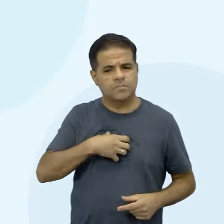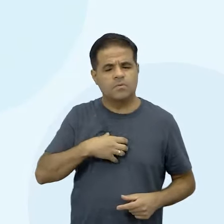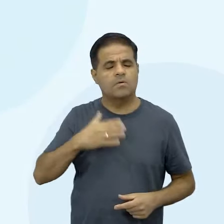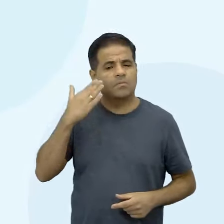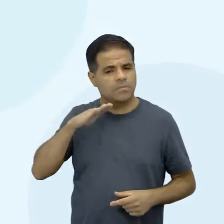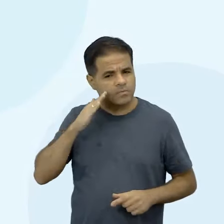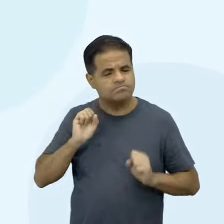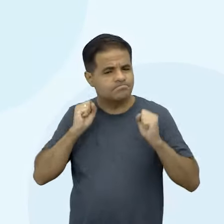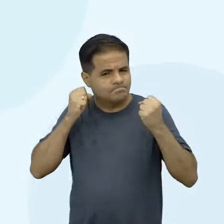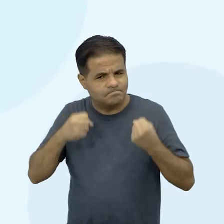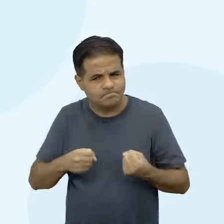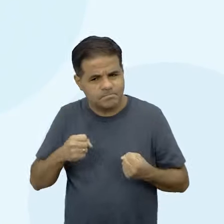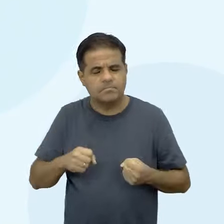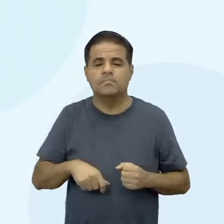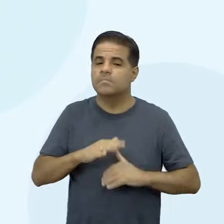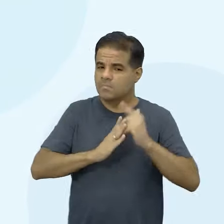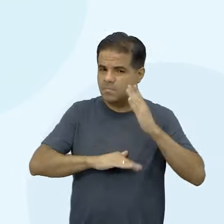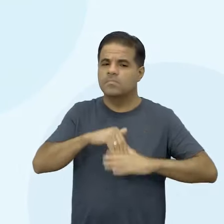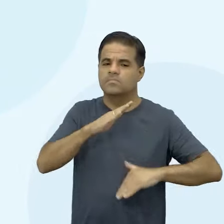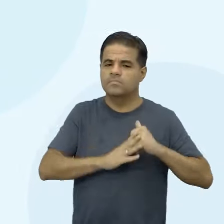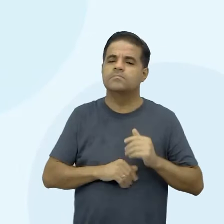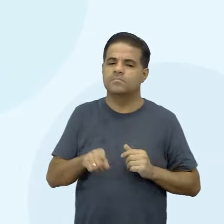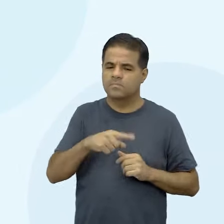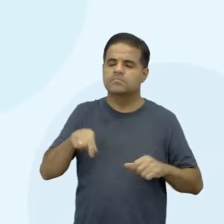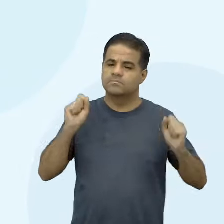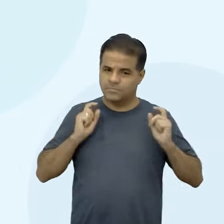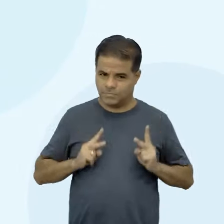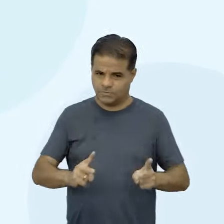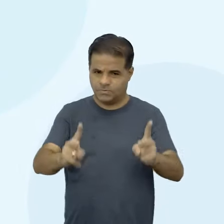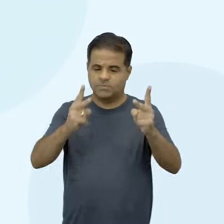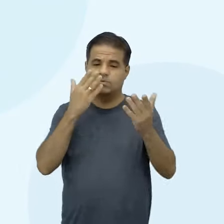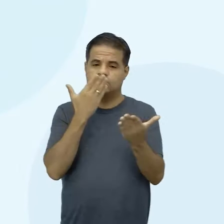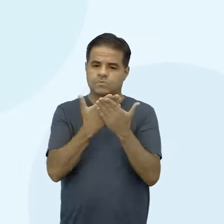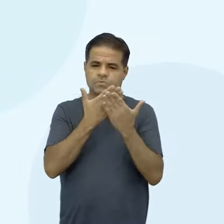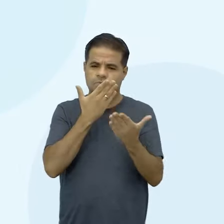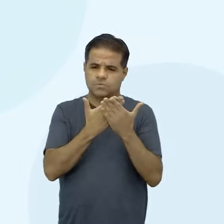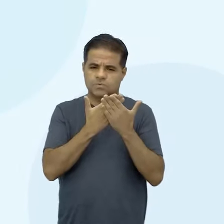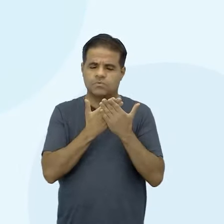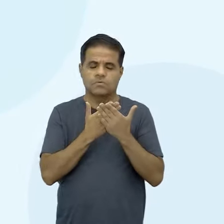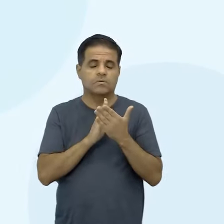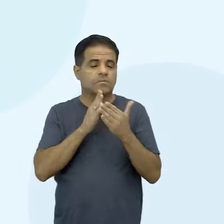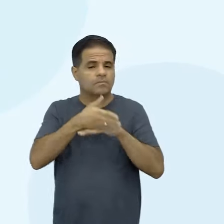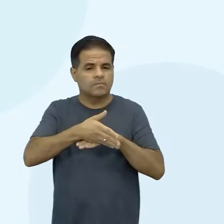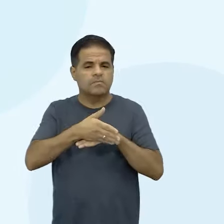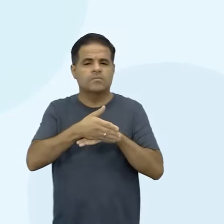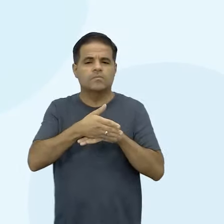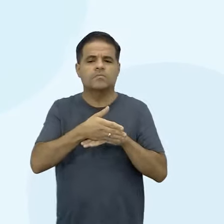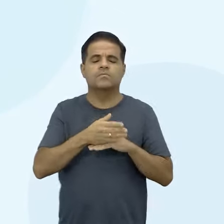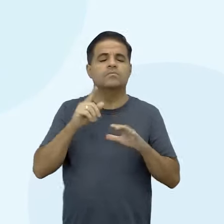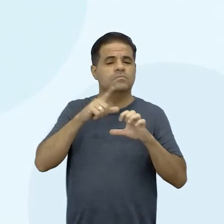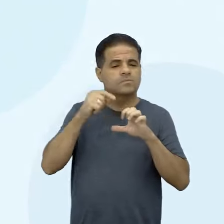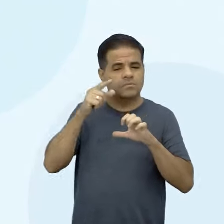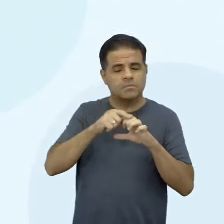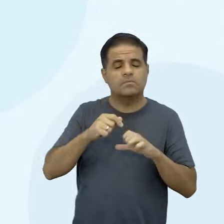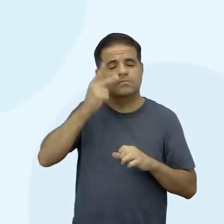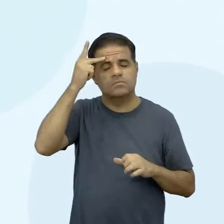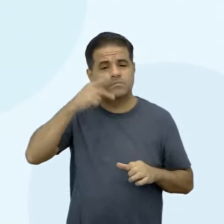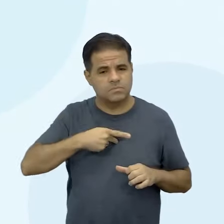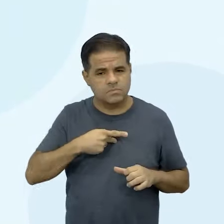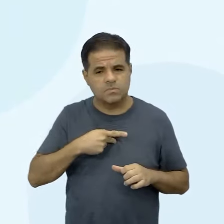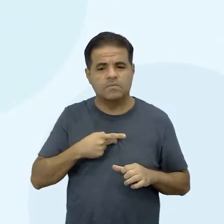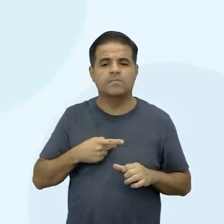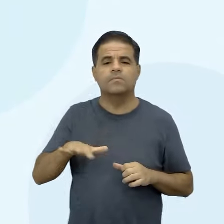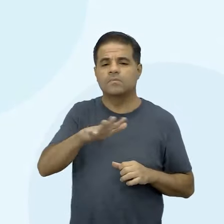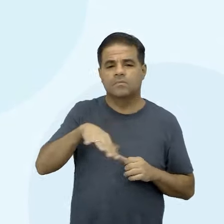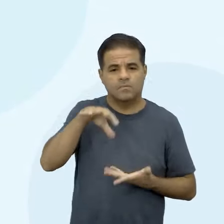empreender esforços e ações para a continuidade dos estudos ou para atuar em empreendimentos pessoais.